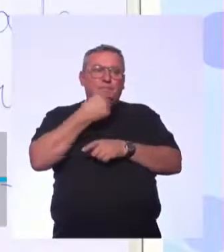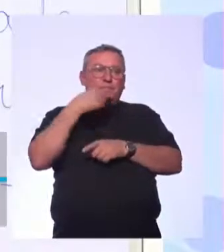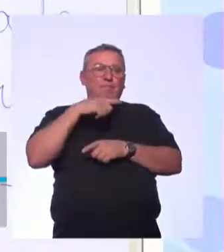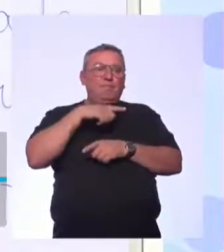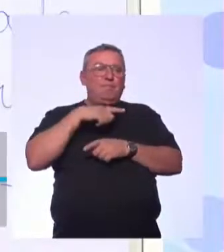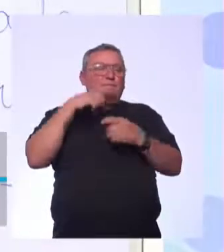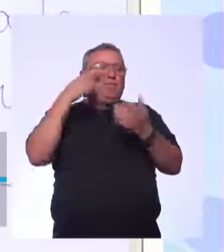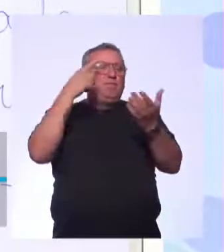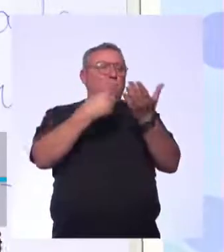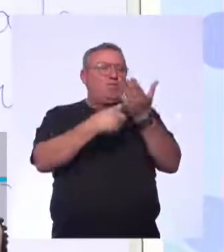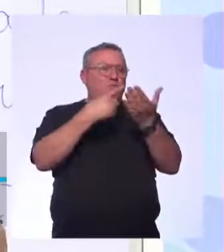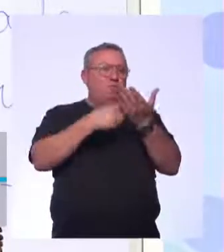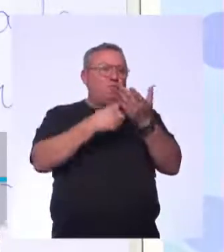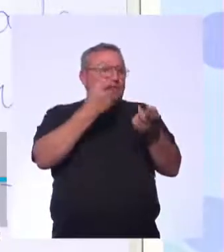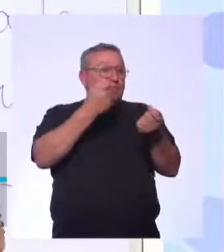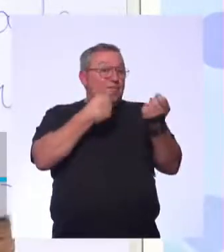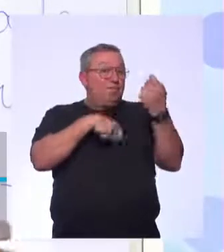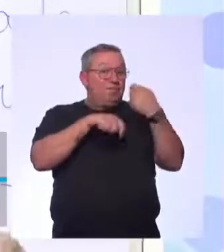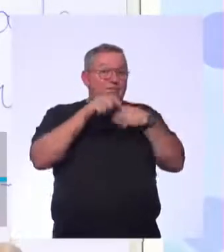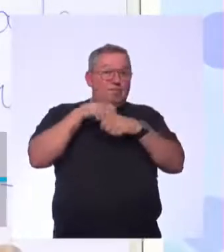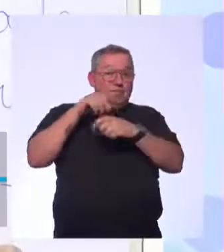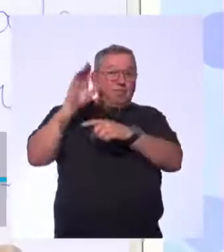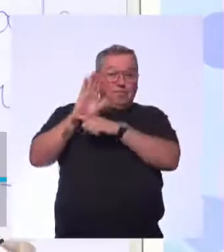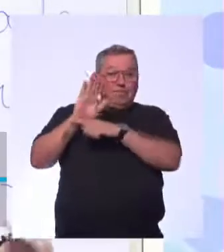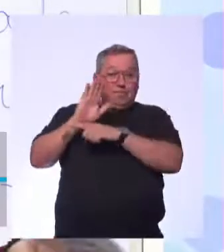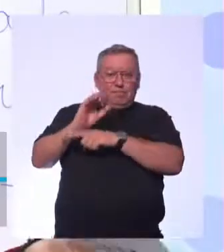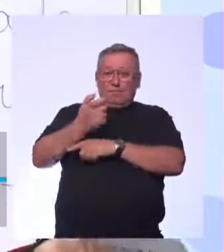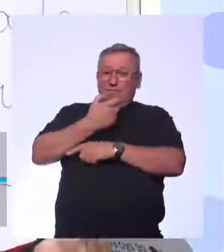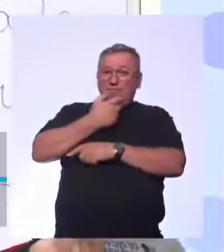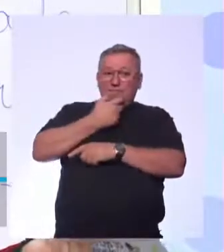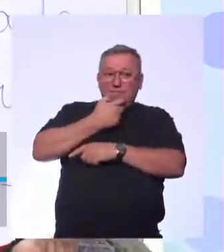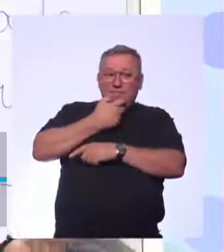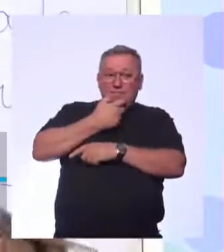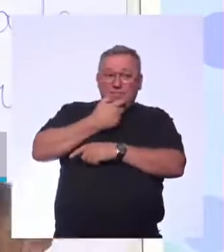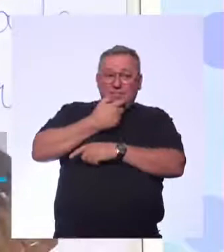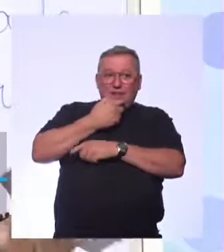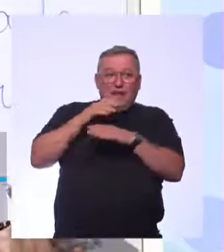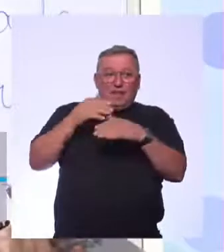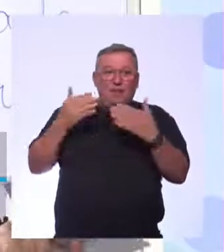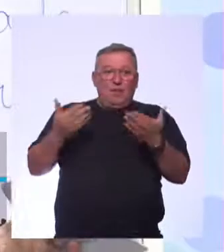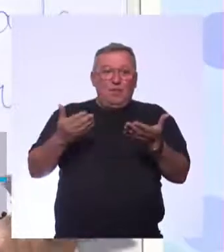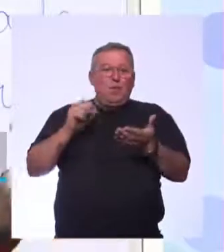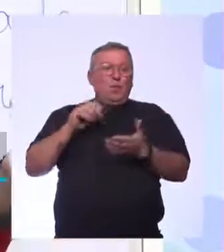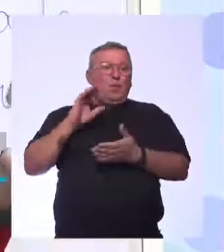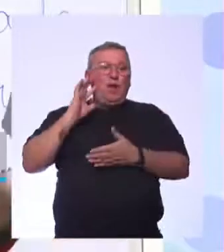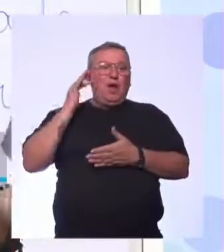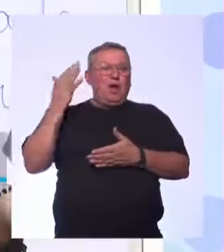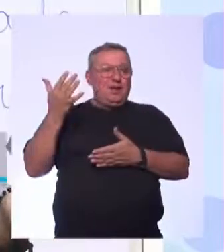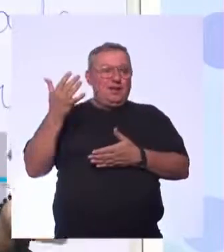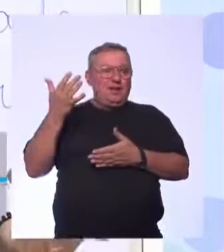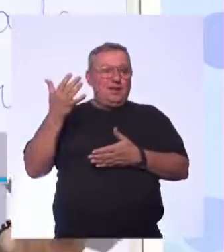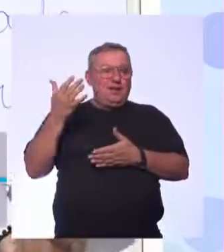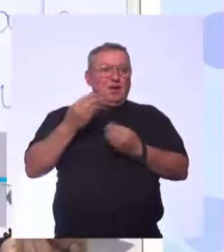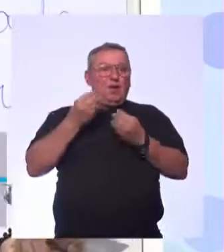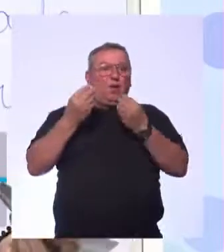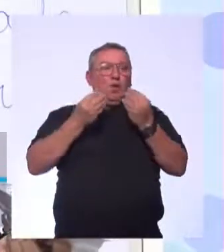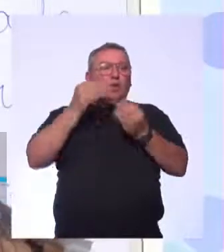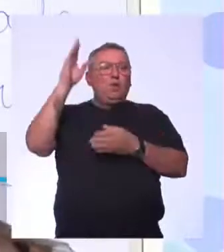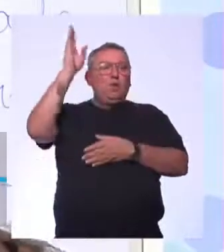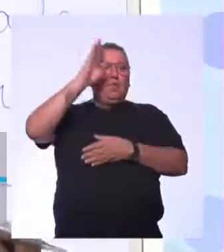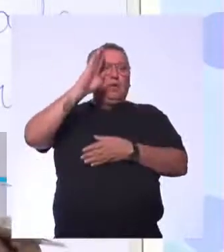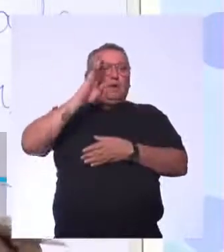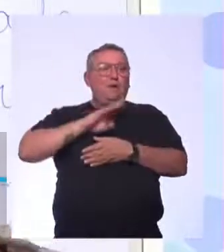um acordo lá de comércio que favorece a Inglaterra? Então, o que acontece? Como que o Brasil